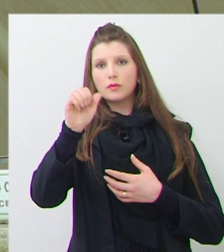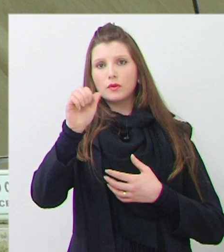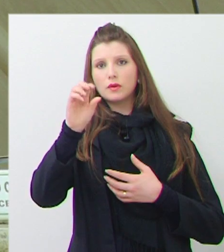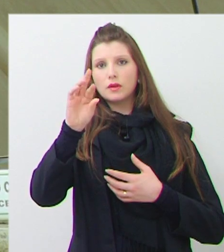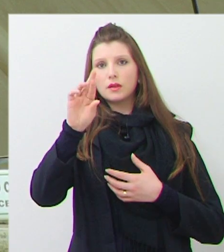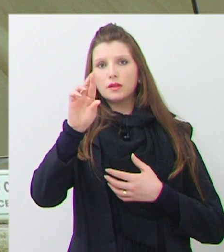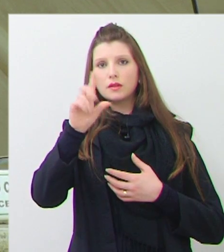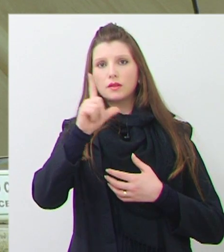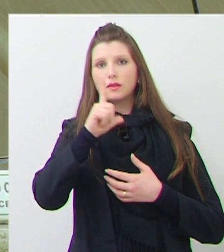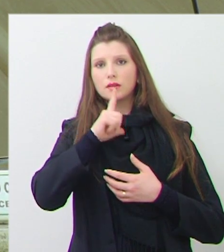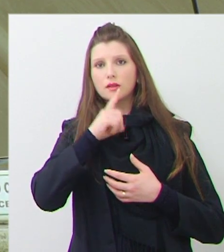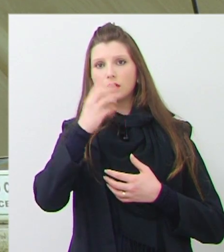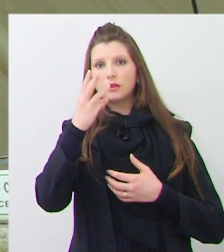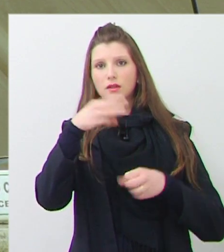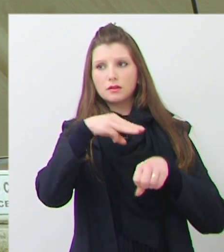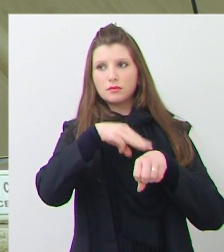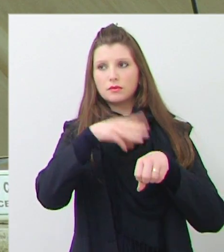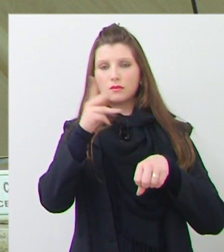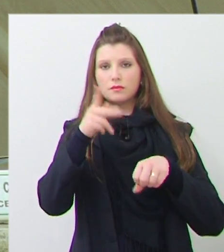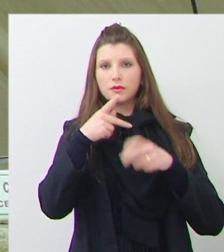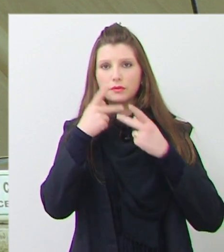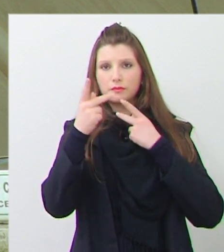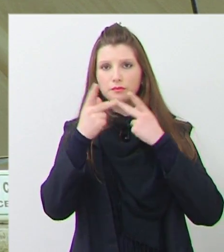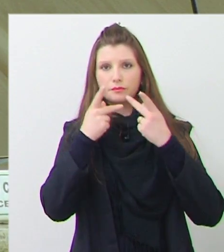Vossa Excelência dispõe de 3 minutos e 30.